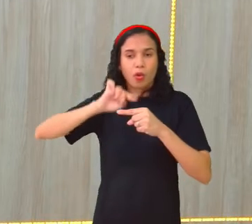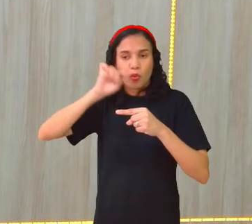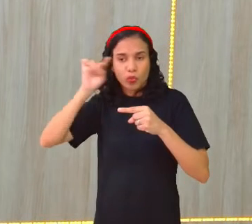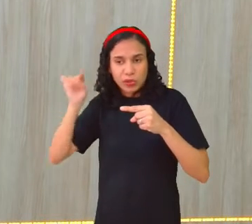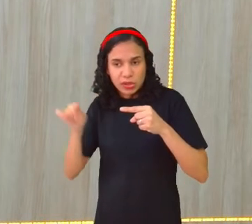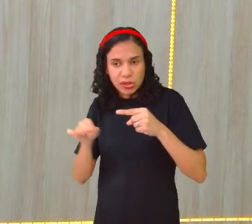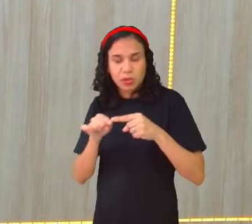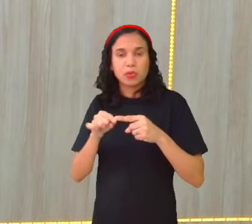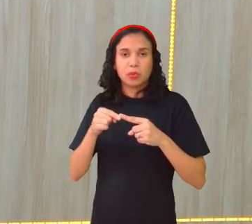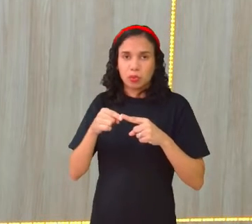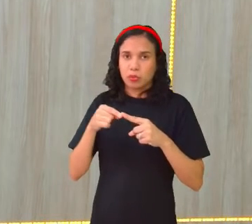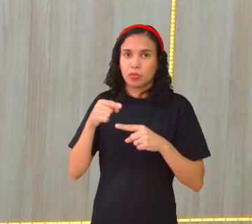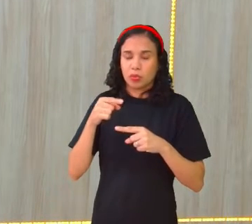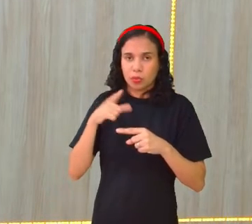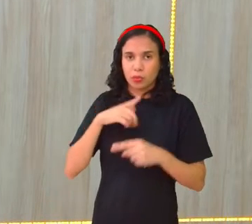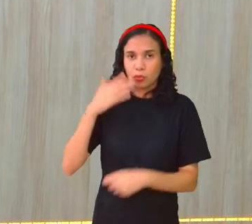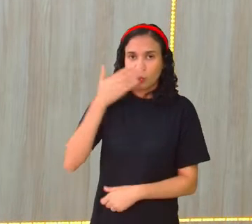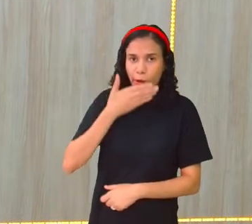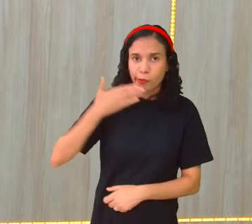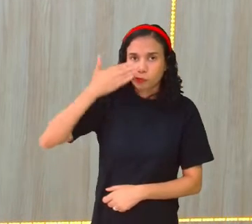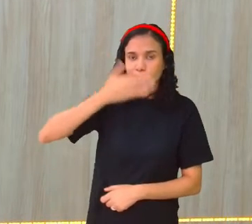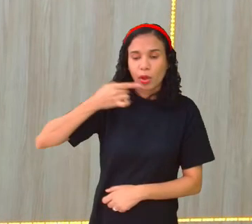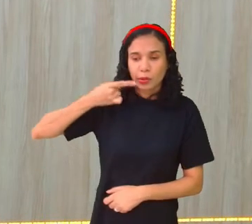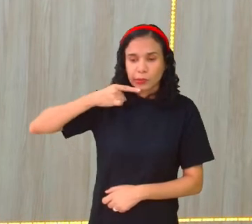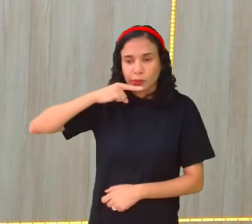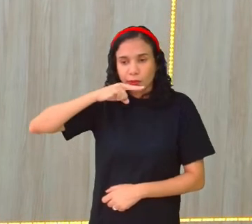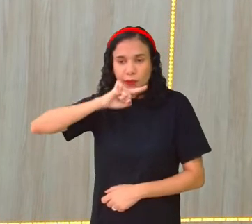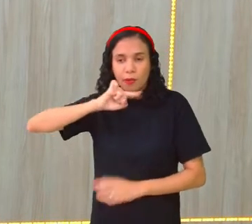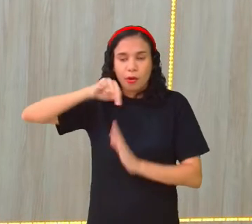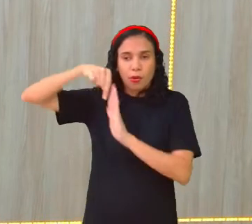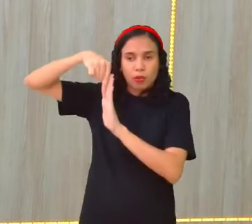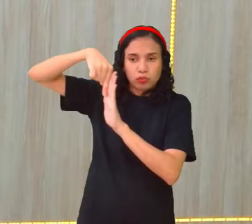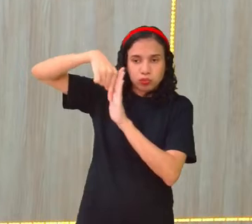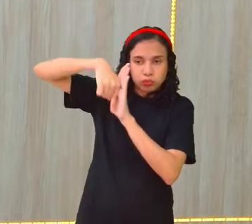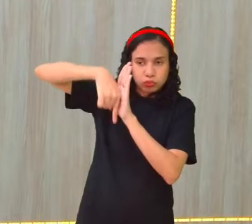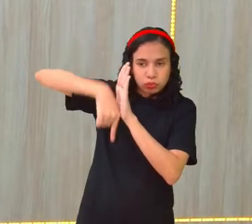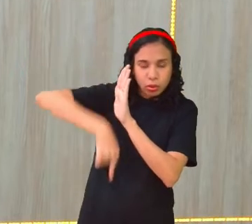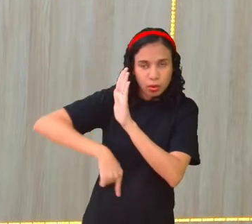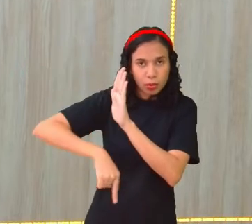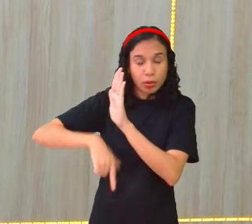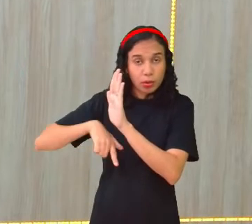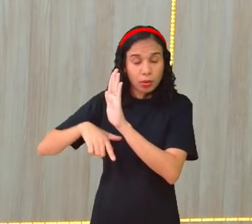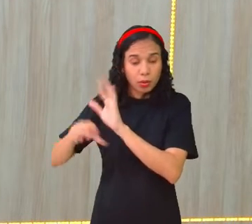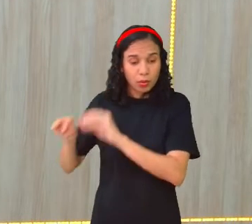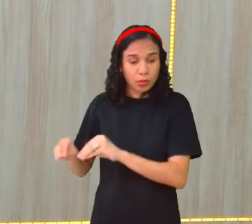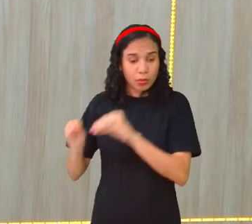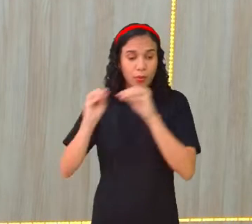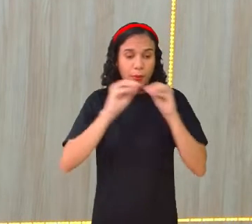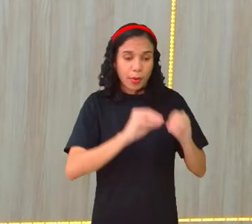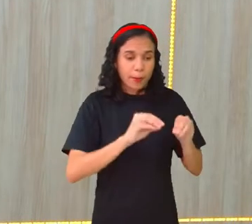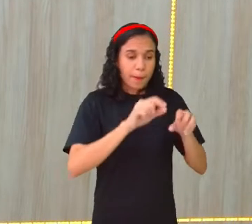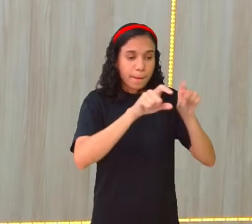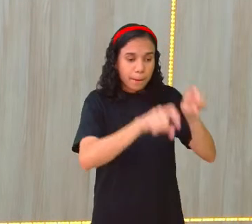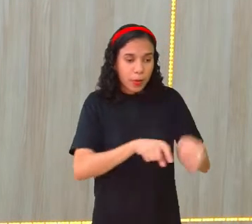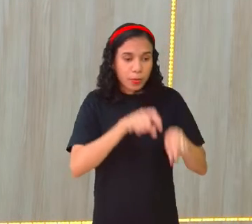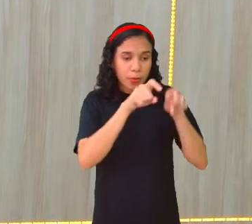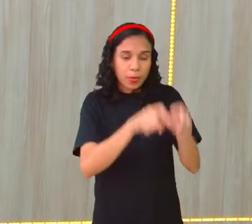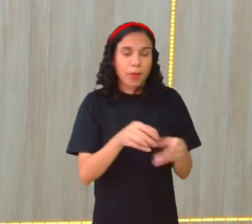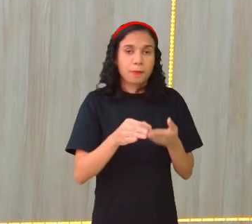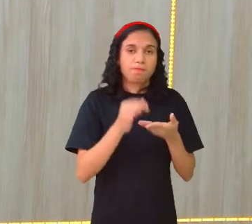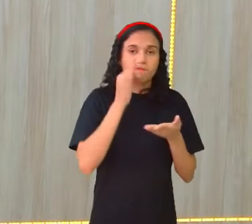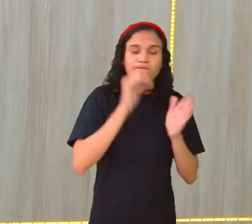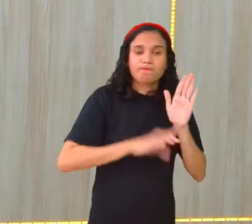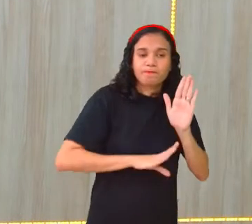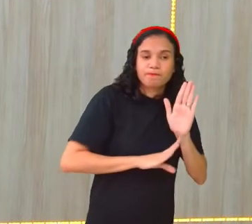açúcar estava caindo, né, em decadência, e se transferiam para as fazendas,